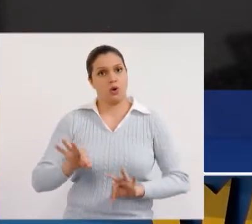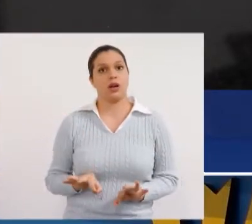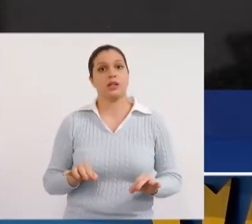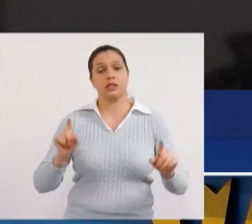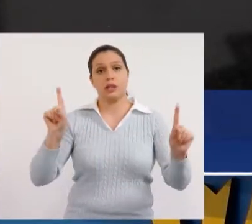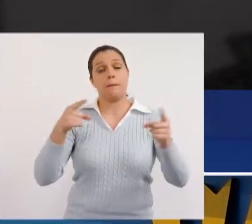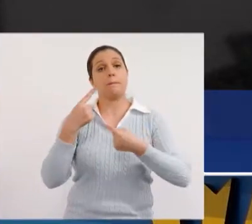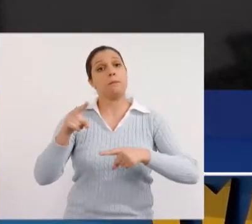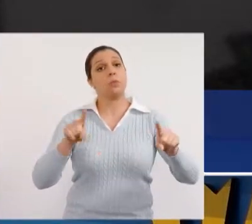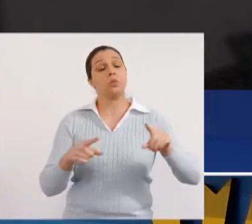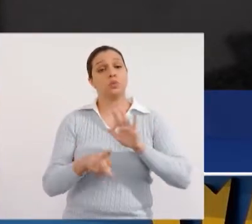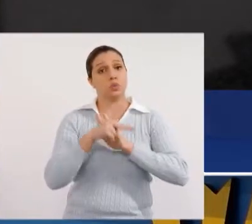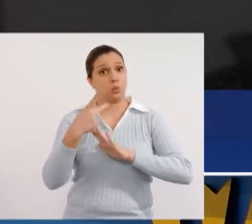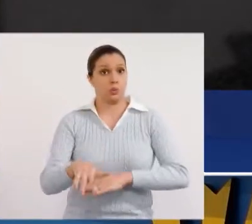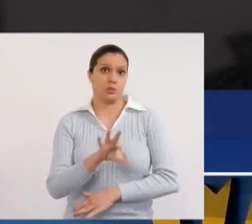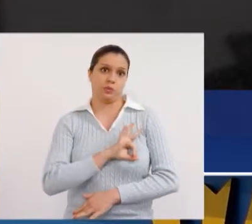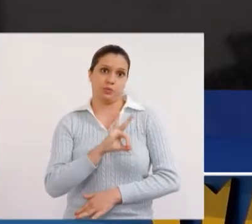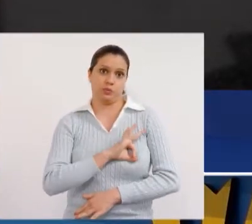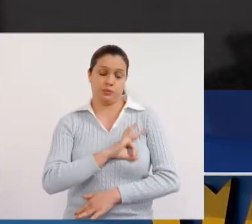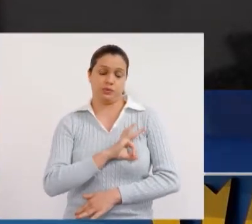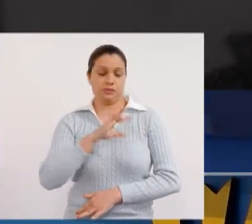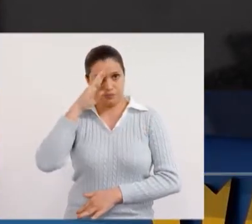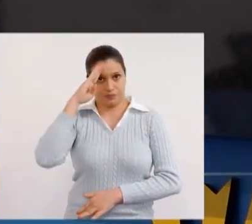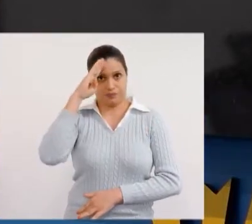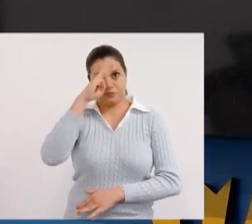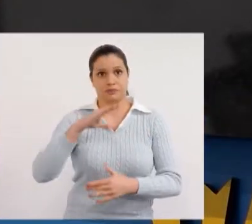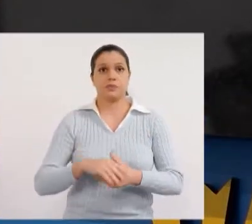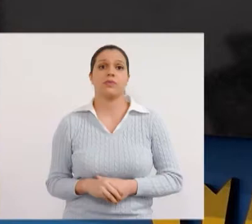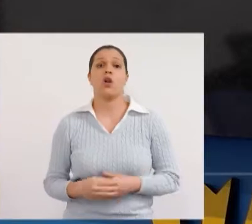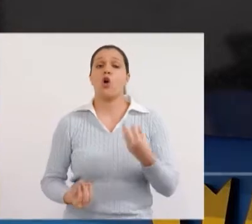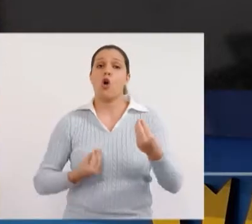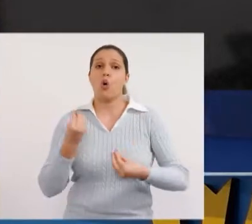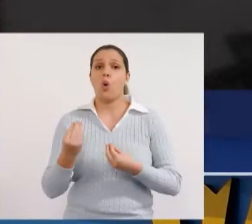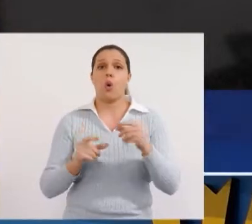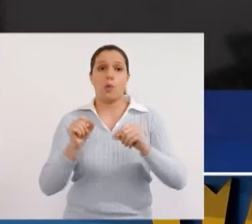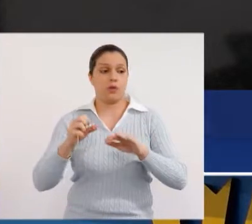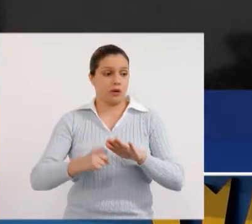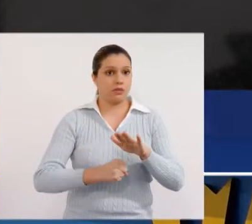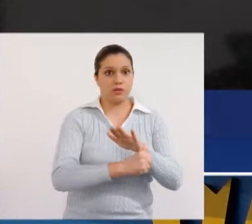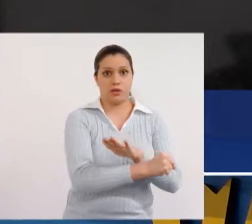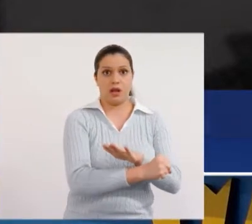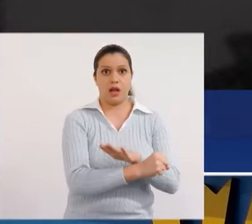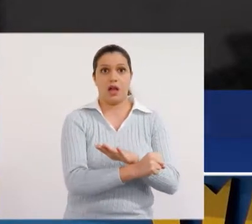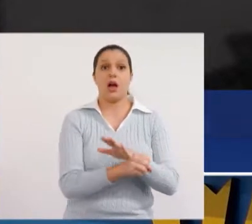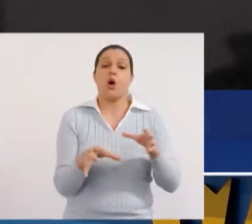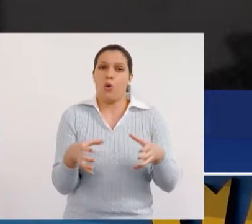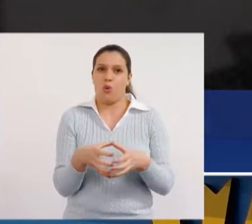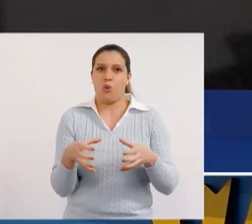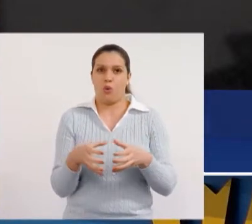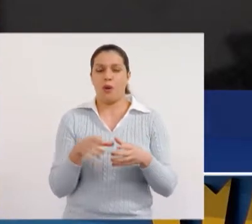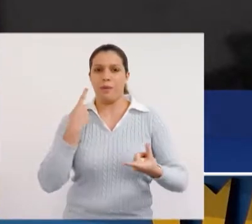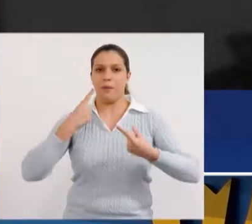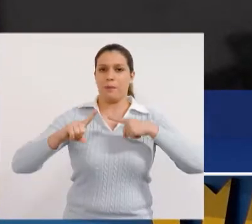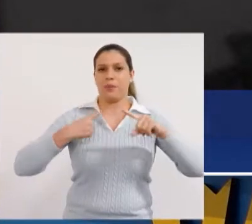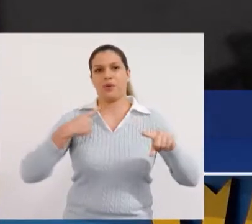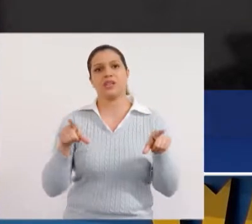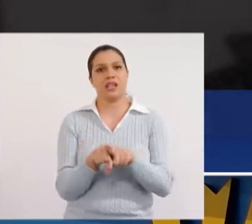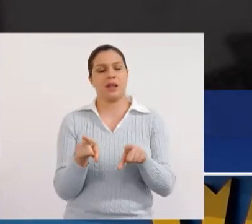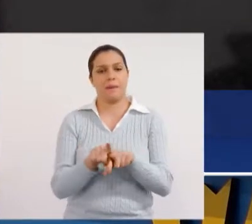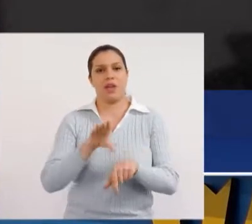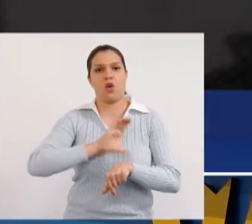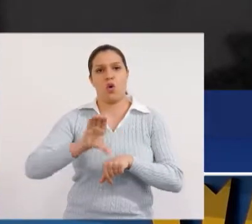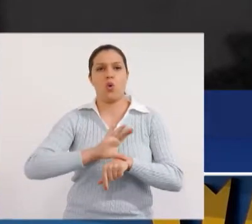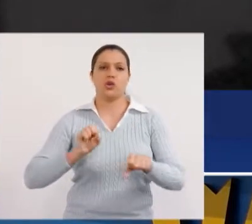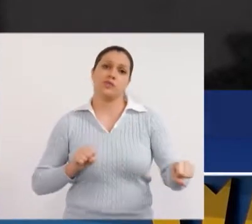e especialistas músicos da Polícia Militar. A medida impõe regras ao ingresso desses oficiais na banda musical da